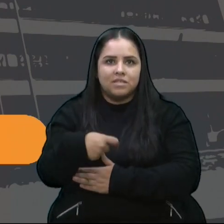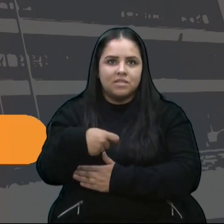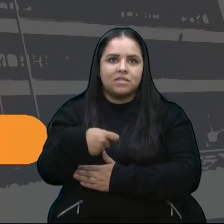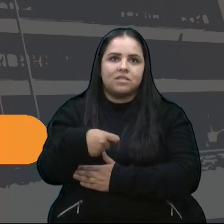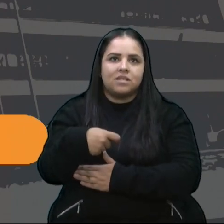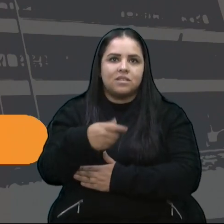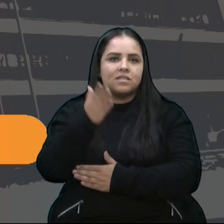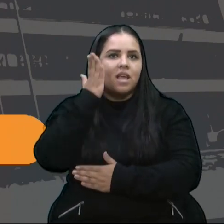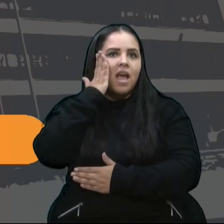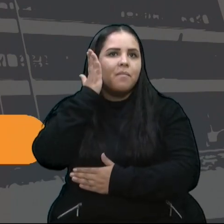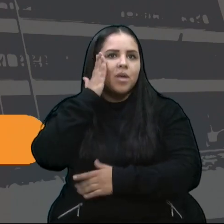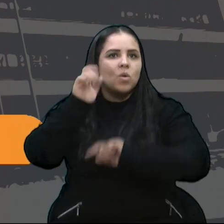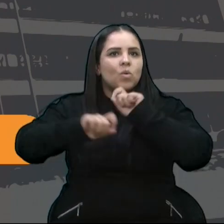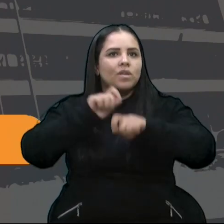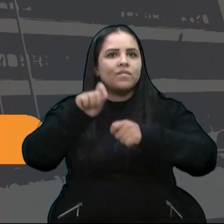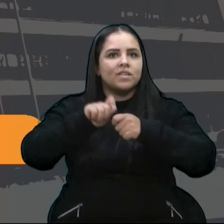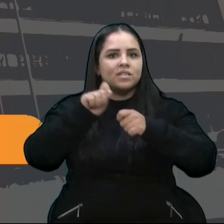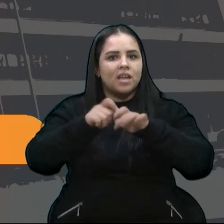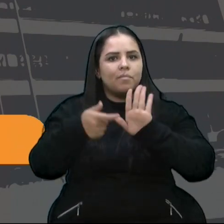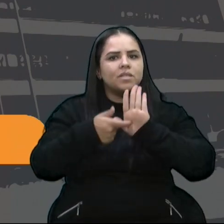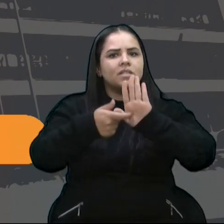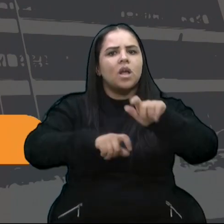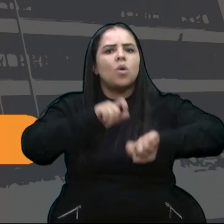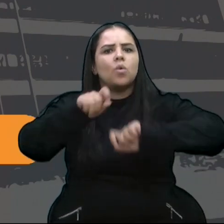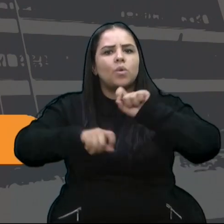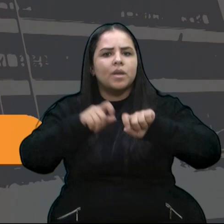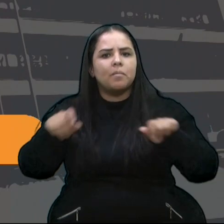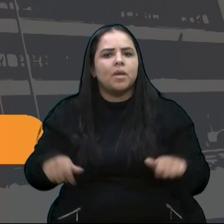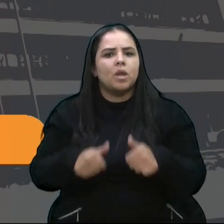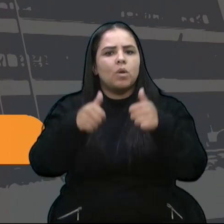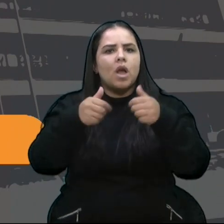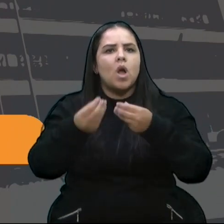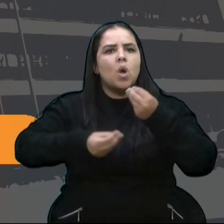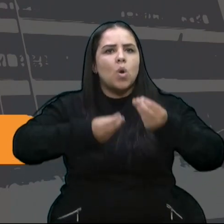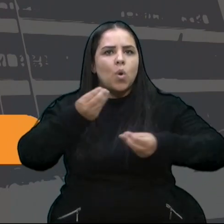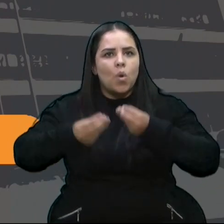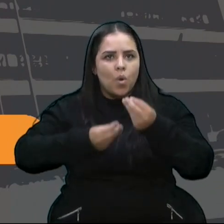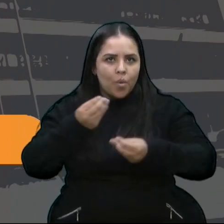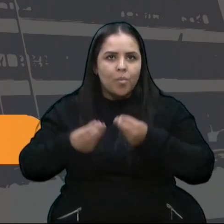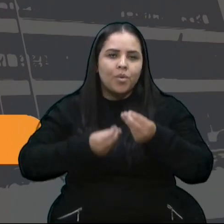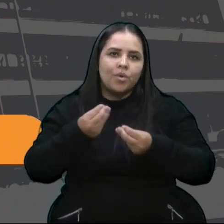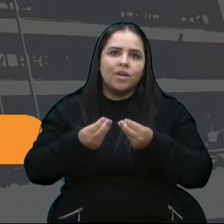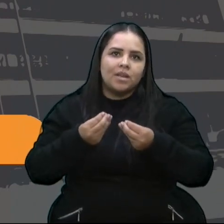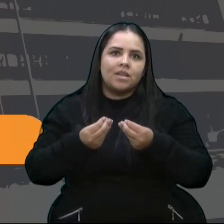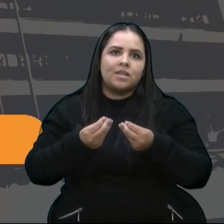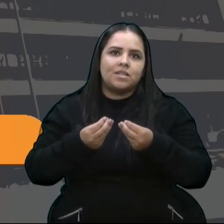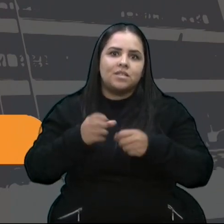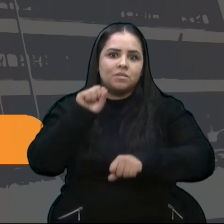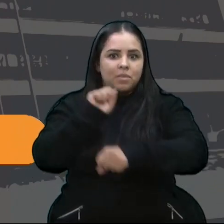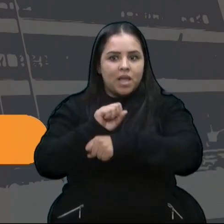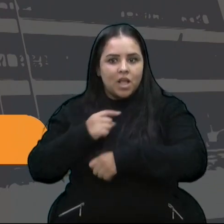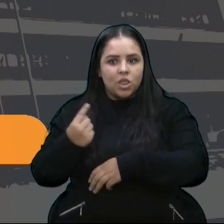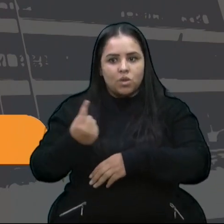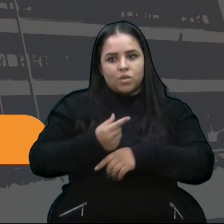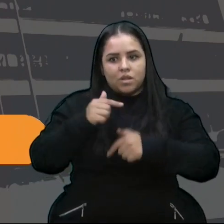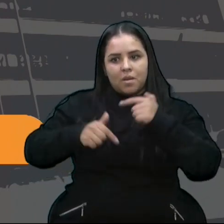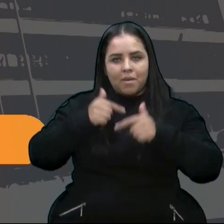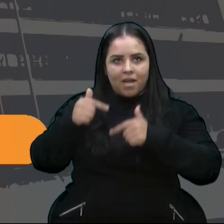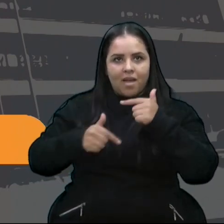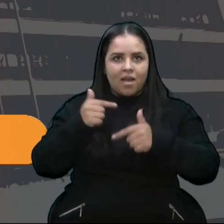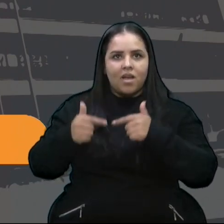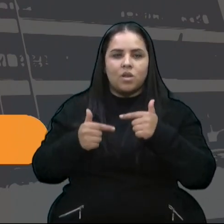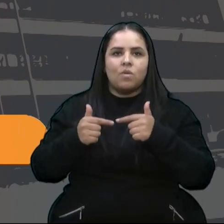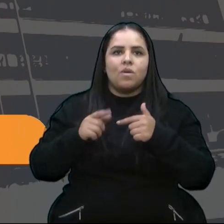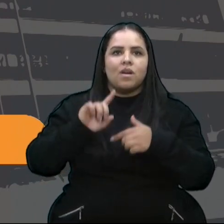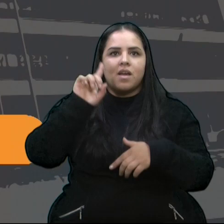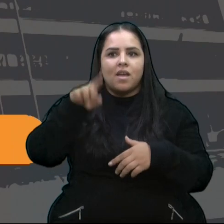eles precisam, né, apresentar saídas, soluções, e contam conosco, e esse é o nosso trabalho, né? É